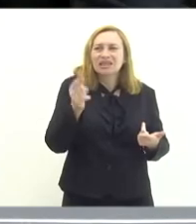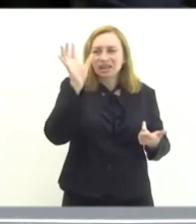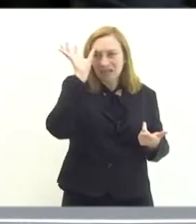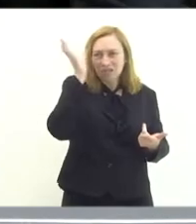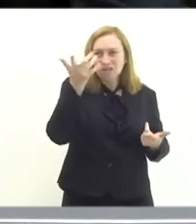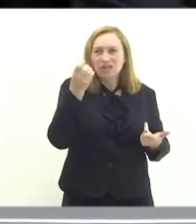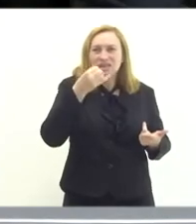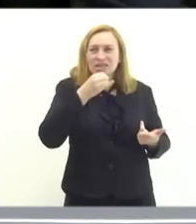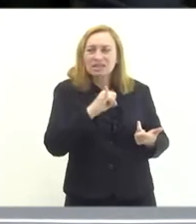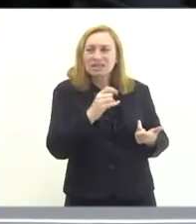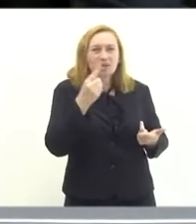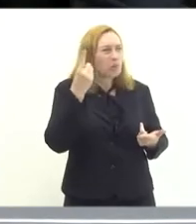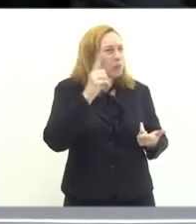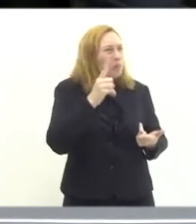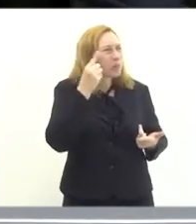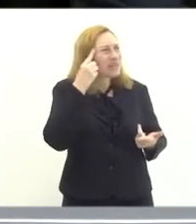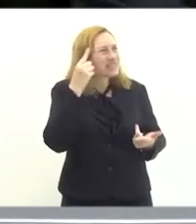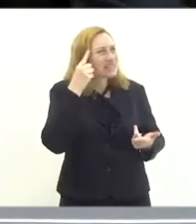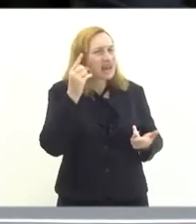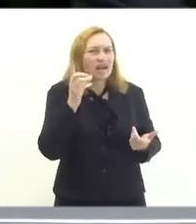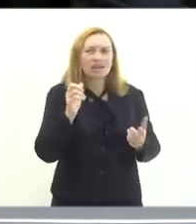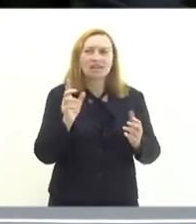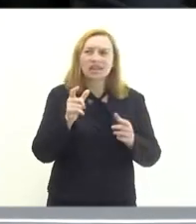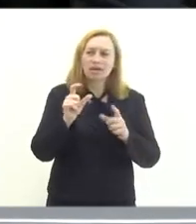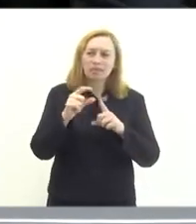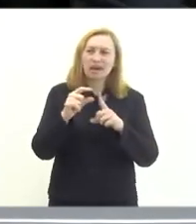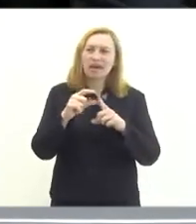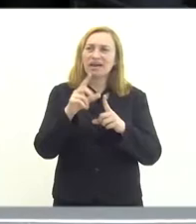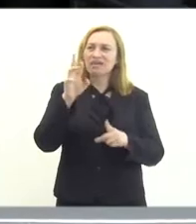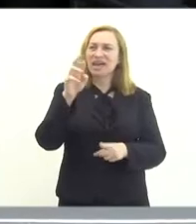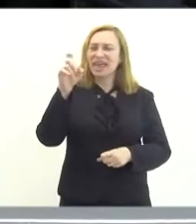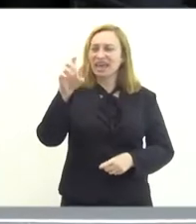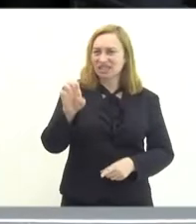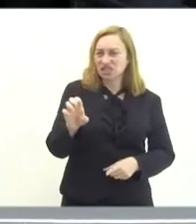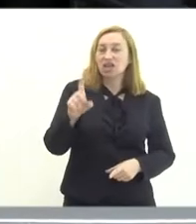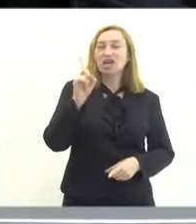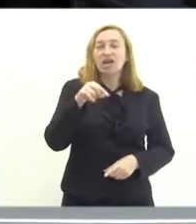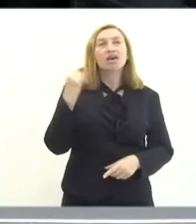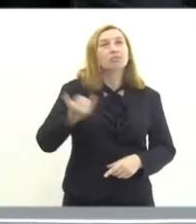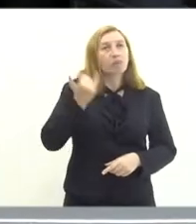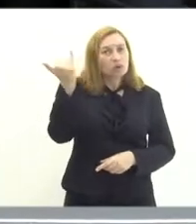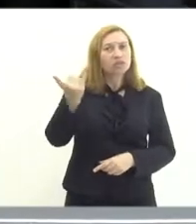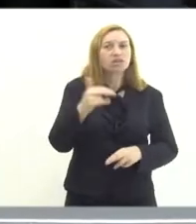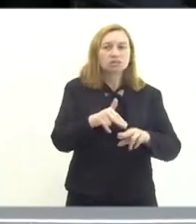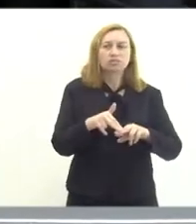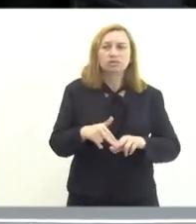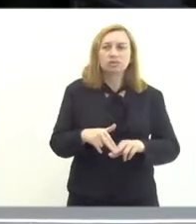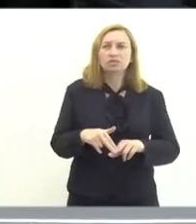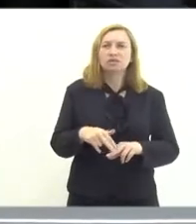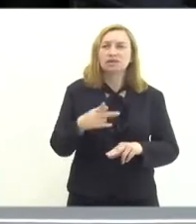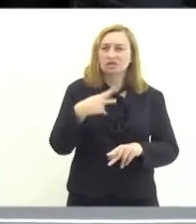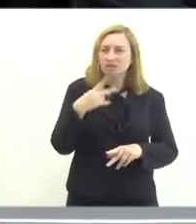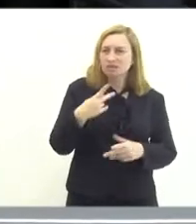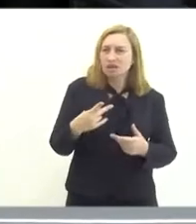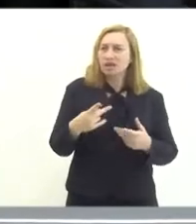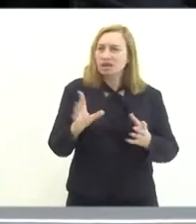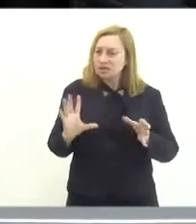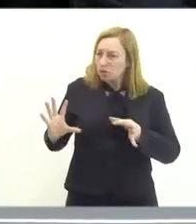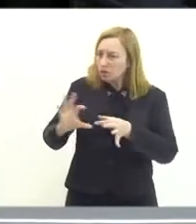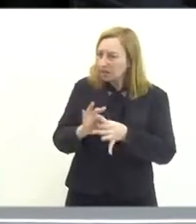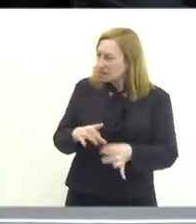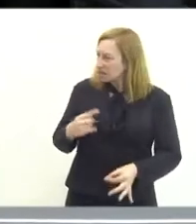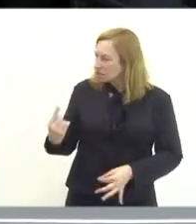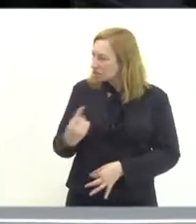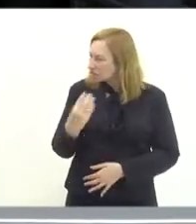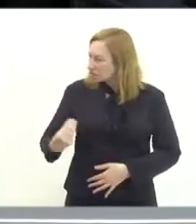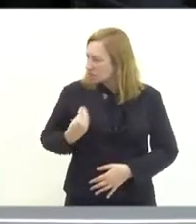pensar na palavra rede então por isso que eu acho que é importante essa essa presença essa conexão